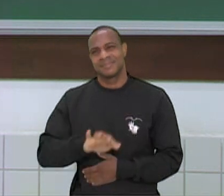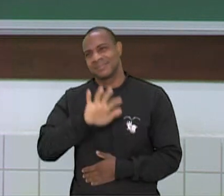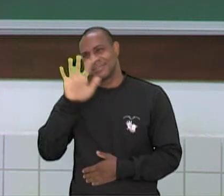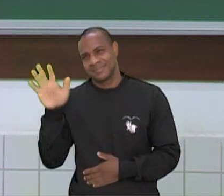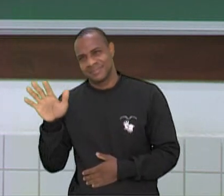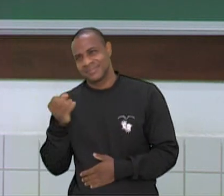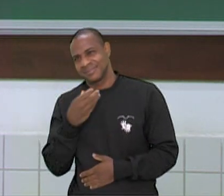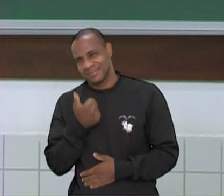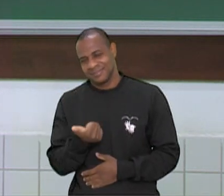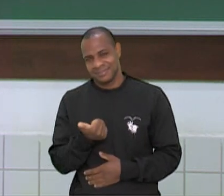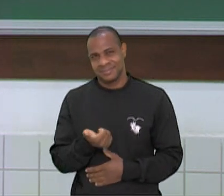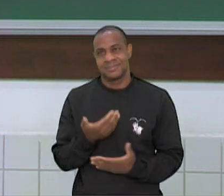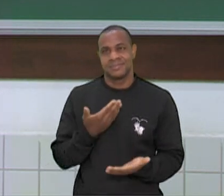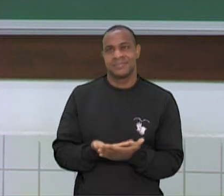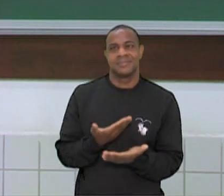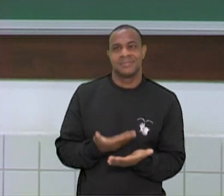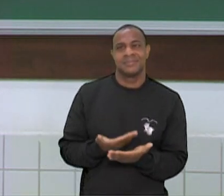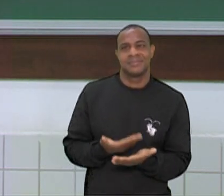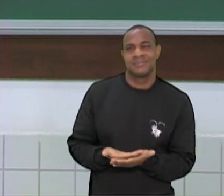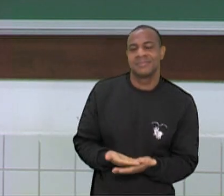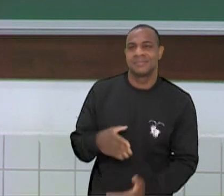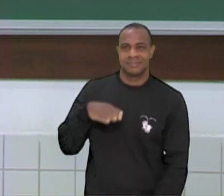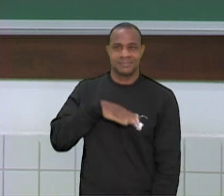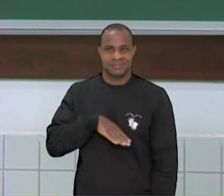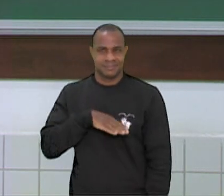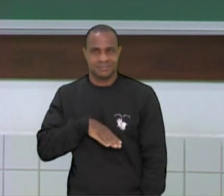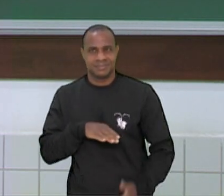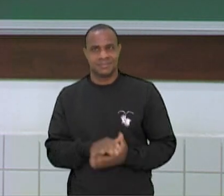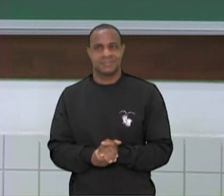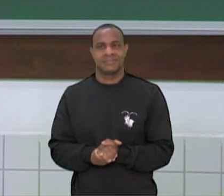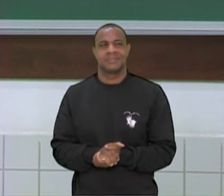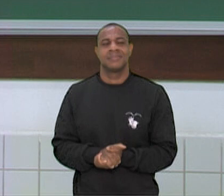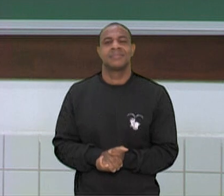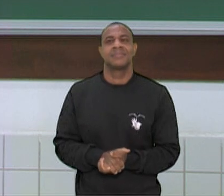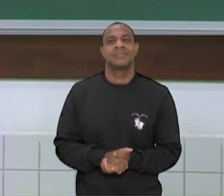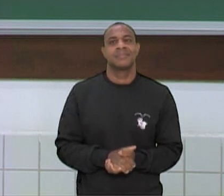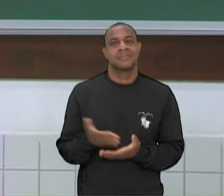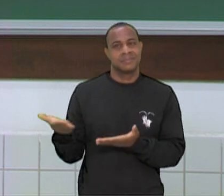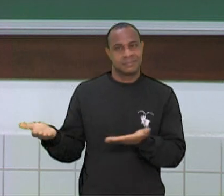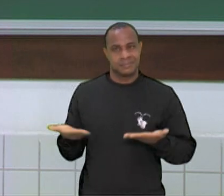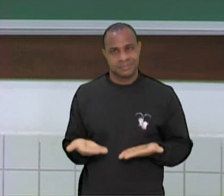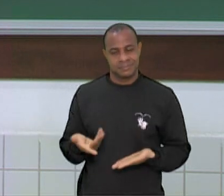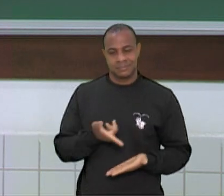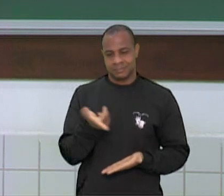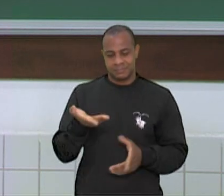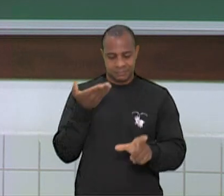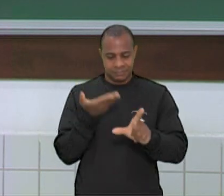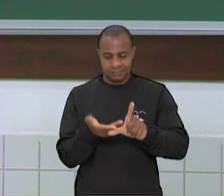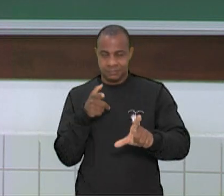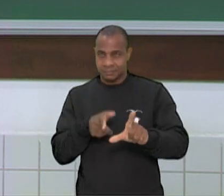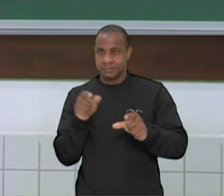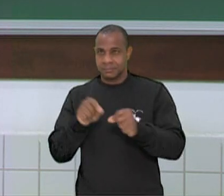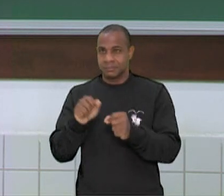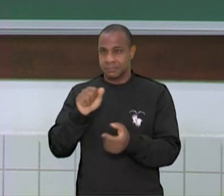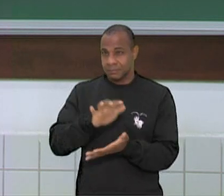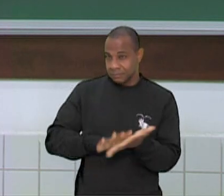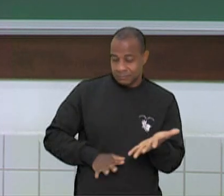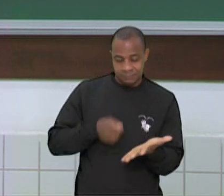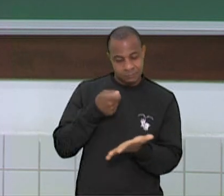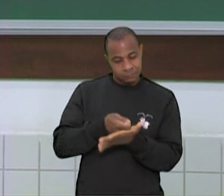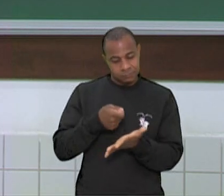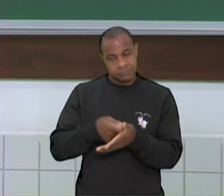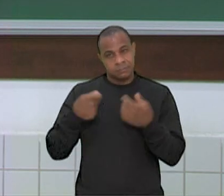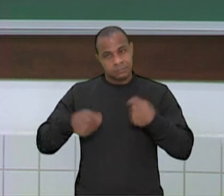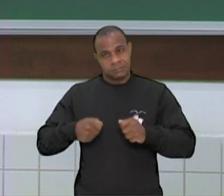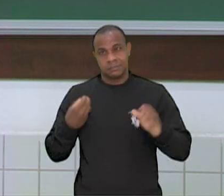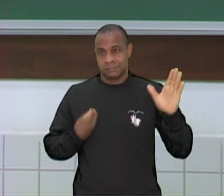bem com você? Essa é mais uma aula de língua portuguesa para a terceira série e eu convido você para ir lá no Class, faz as suas atividades obrigatórias